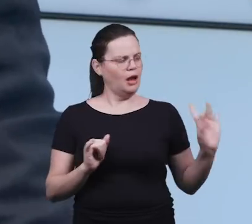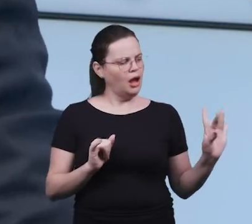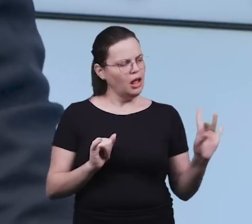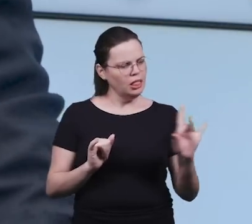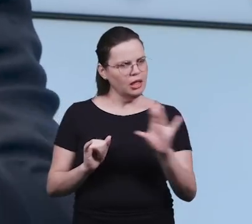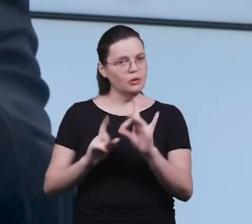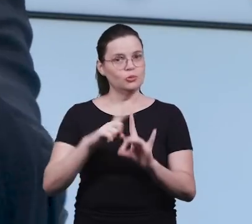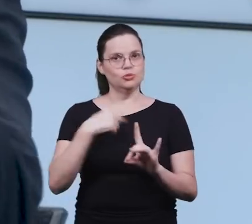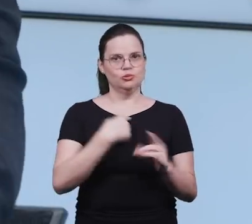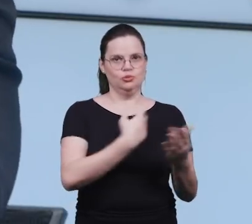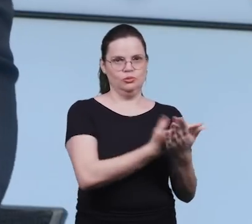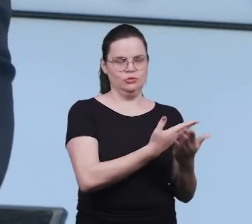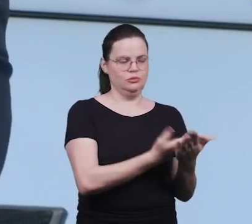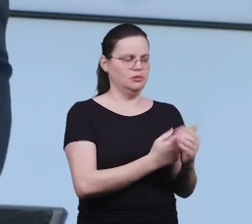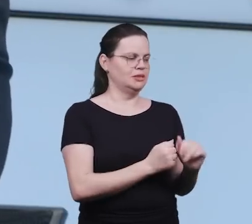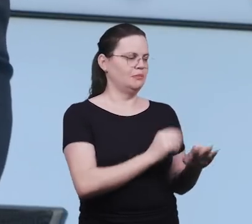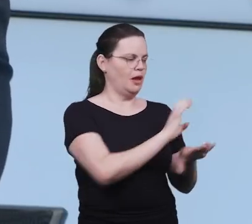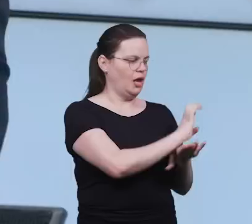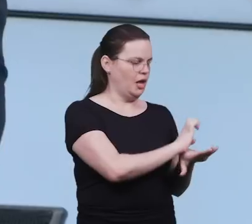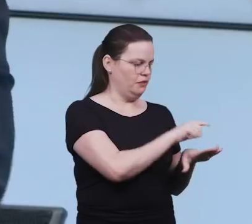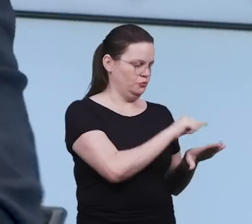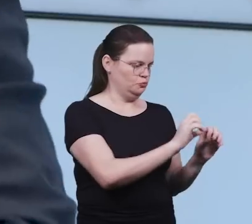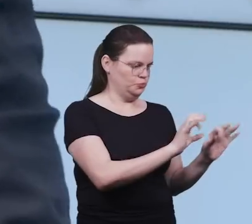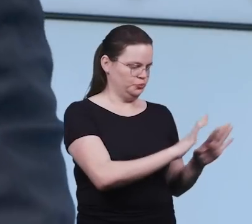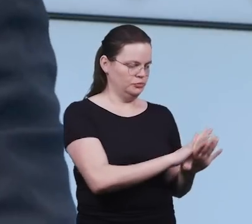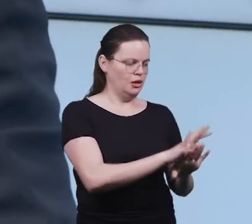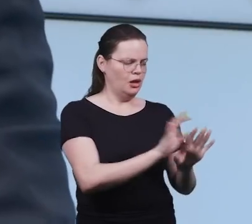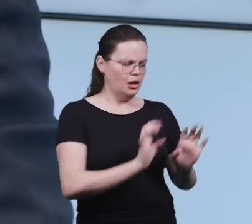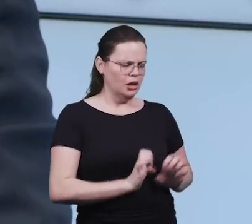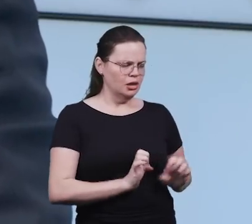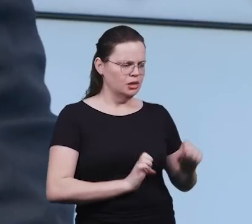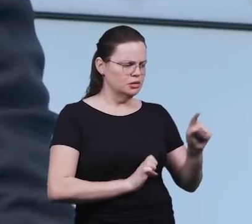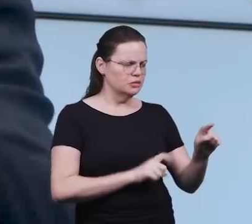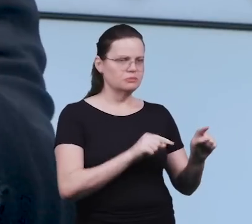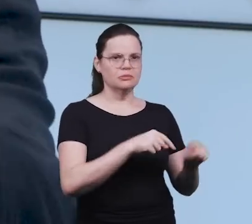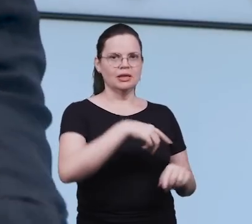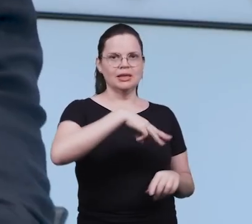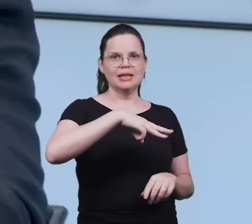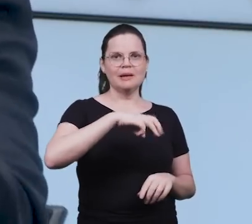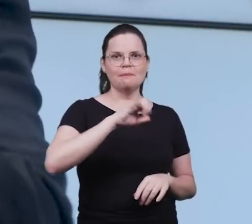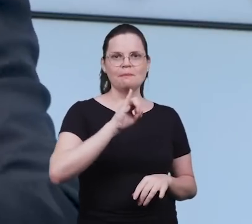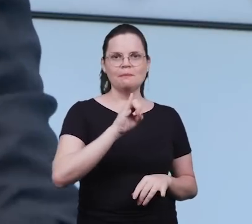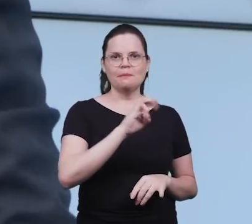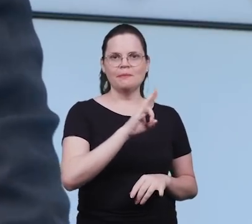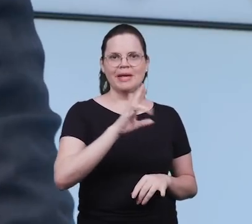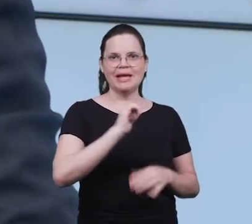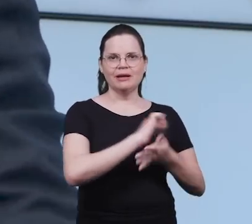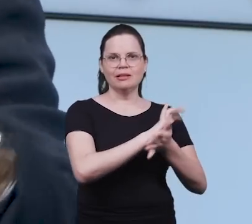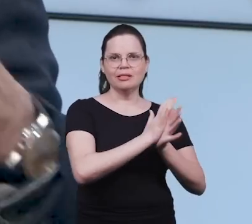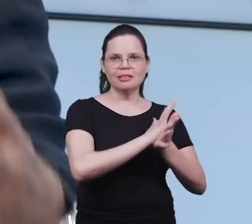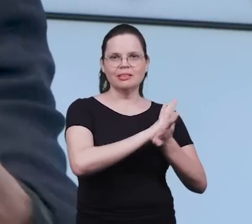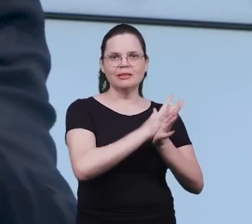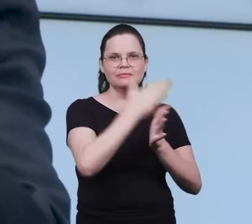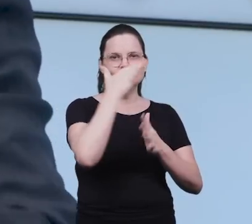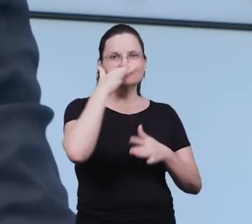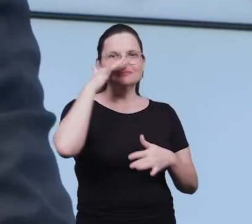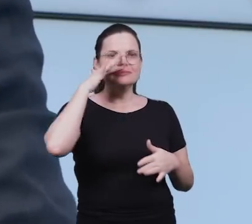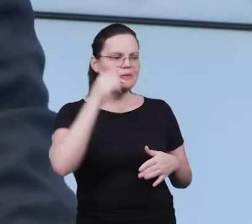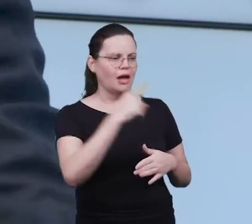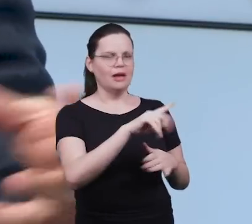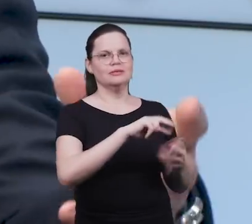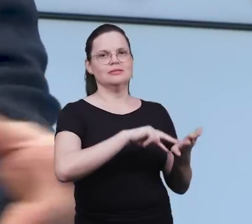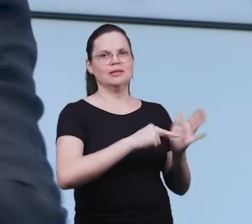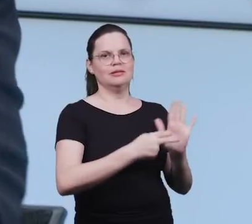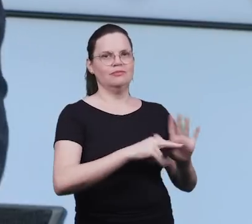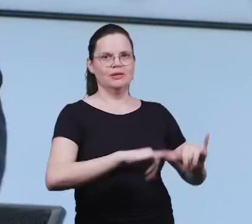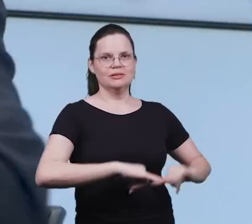Esmirna, foi a mirra esmargada para dar perfume. A igreja que sofreu as 10 perseguições,